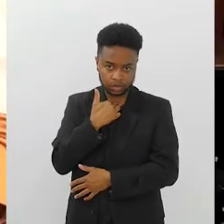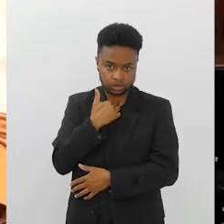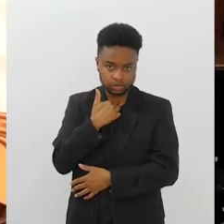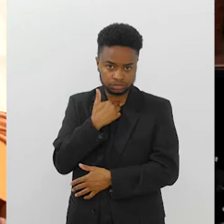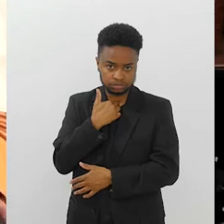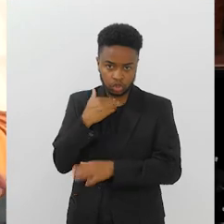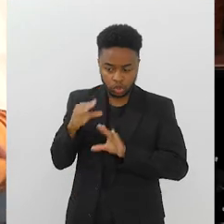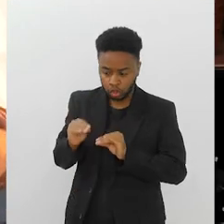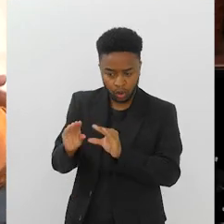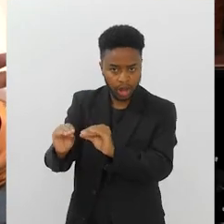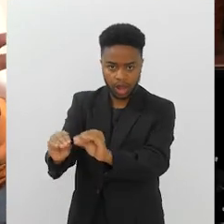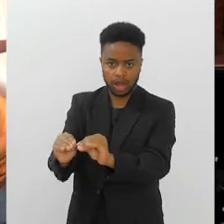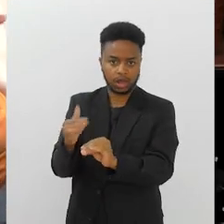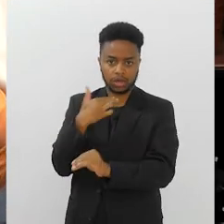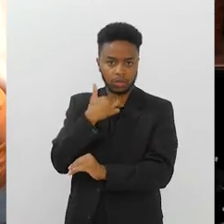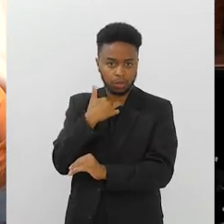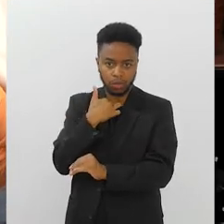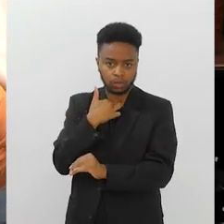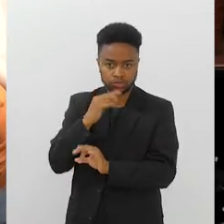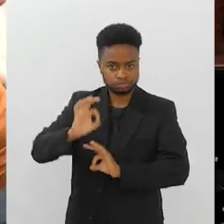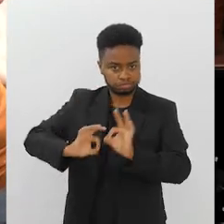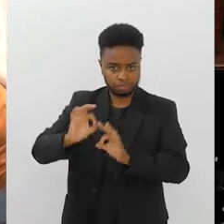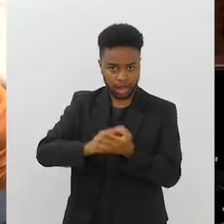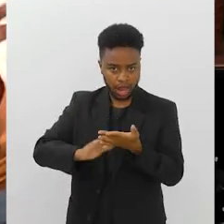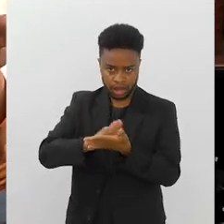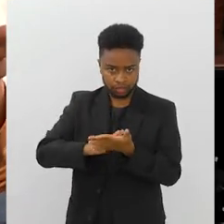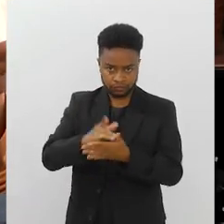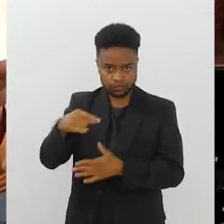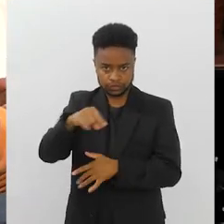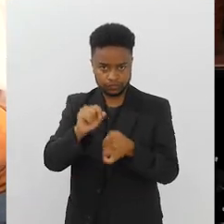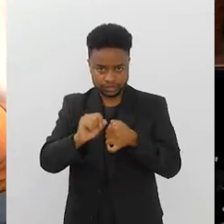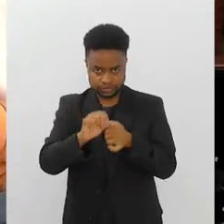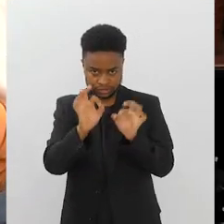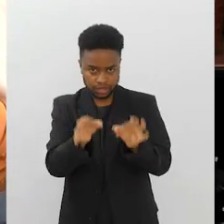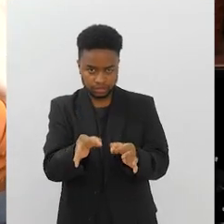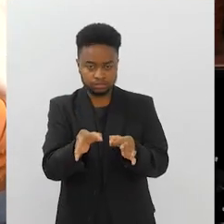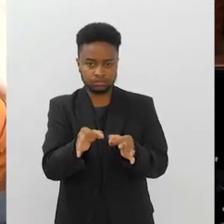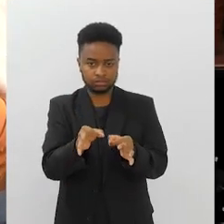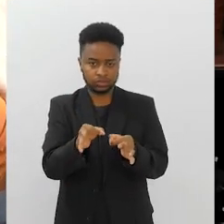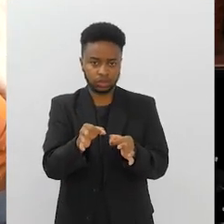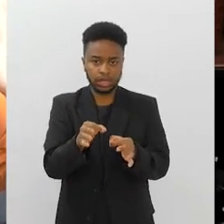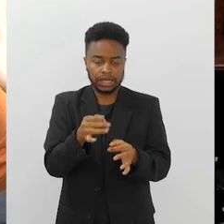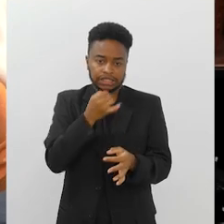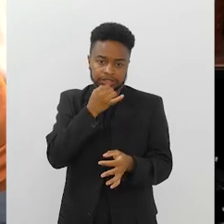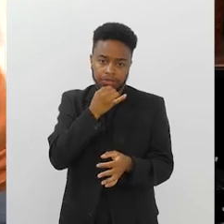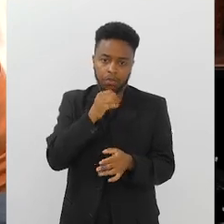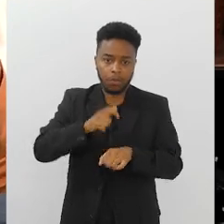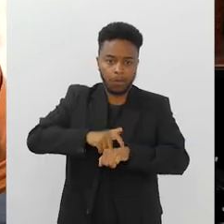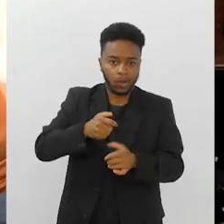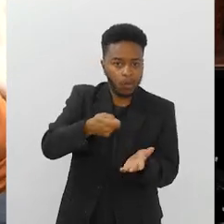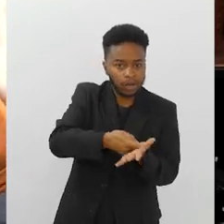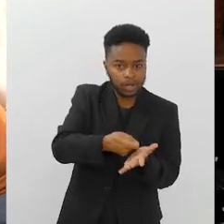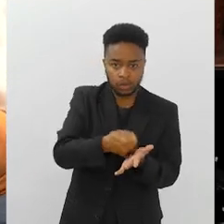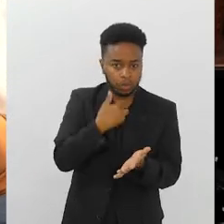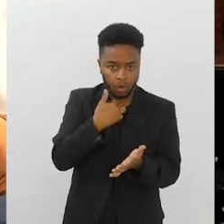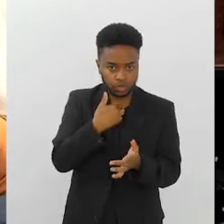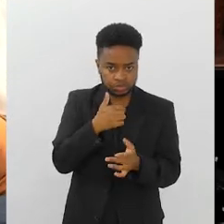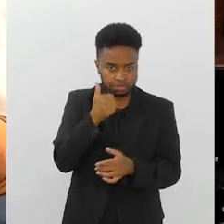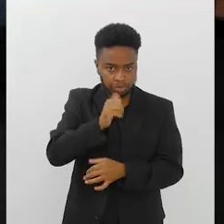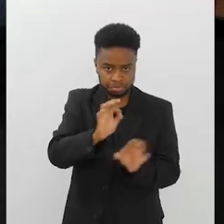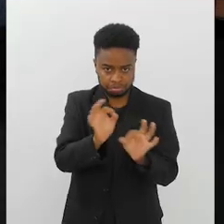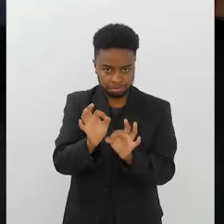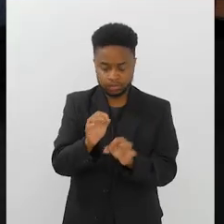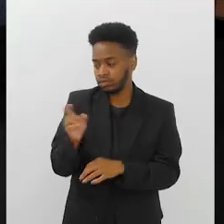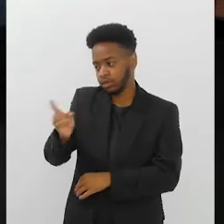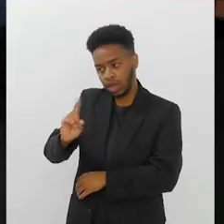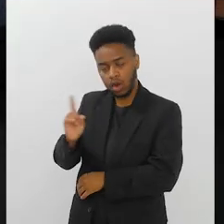não mexem nos nos no que vocês estão fazendo na nas obrigações não dentro de